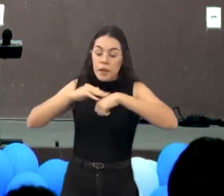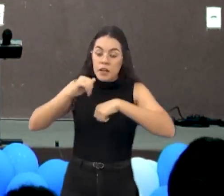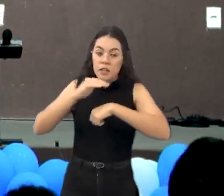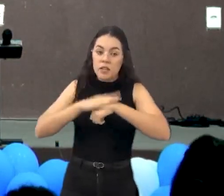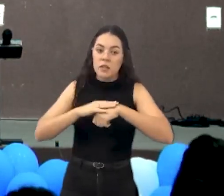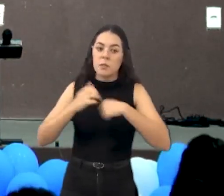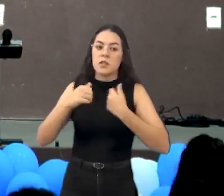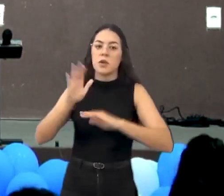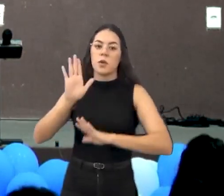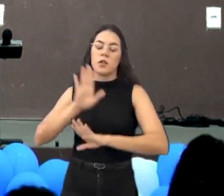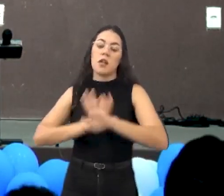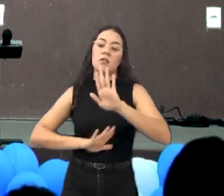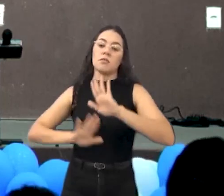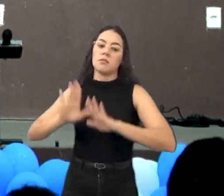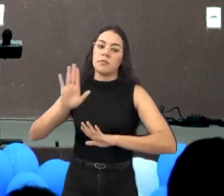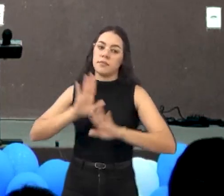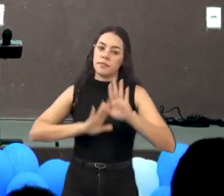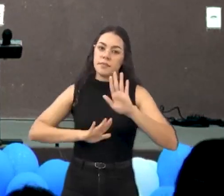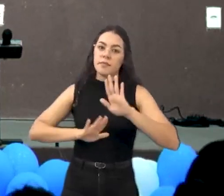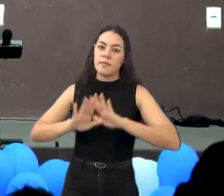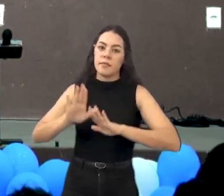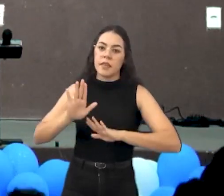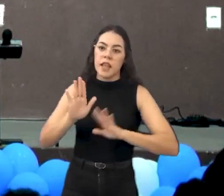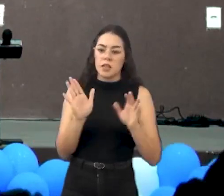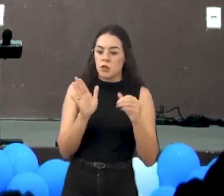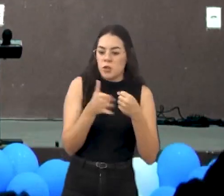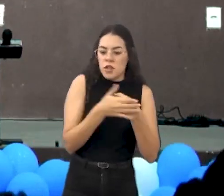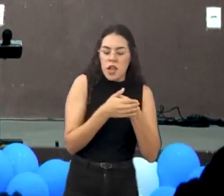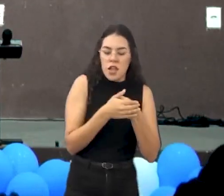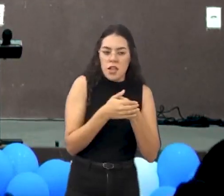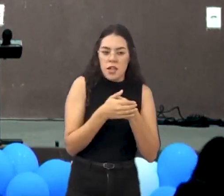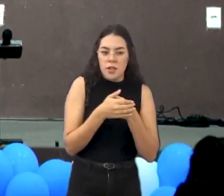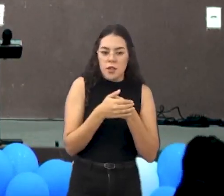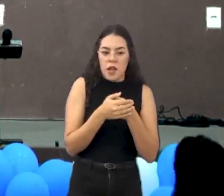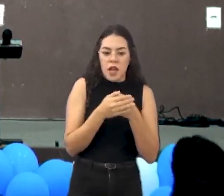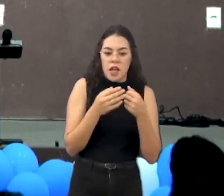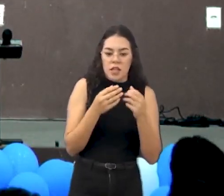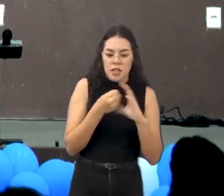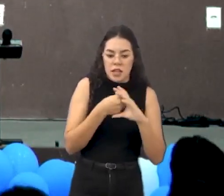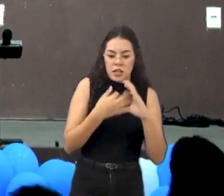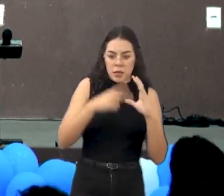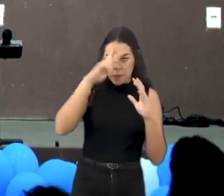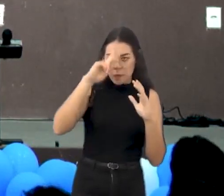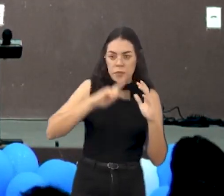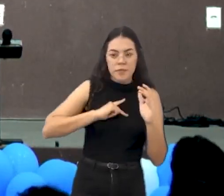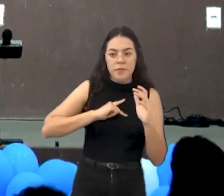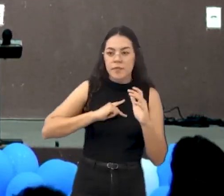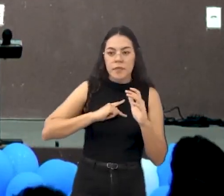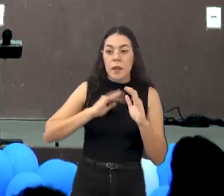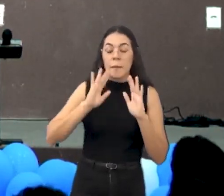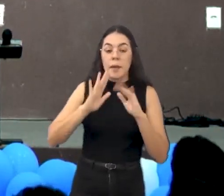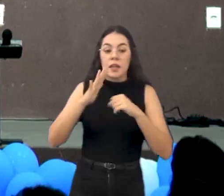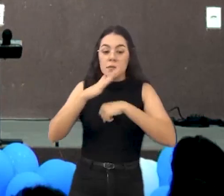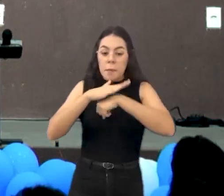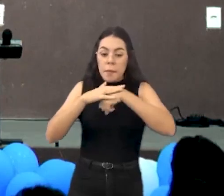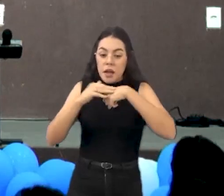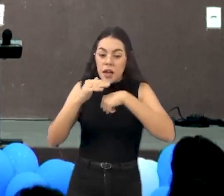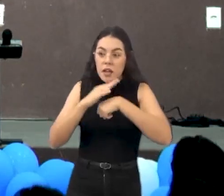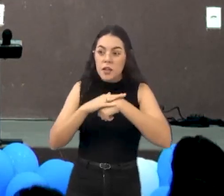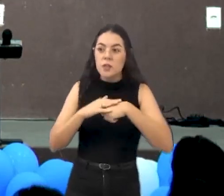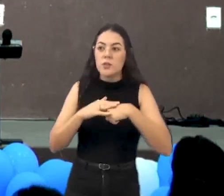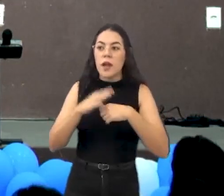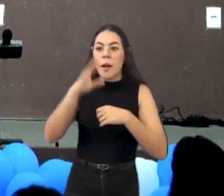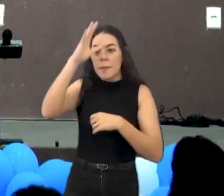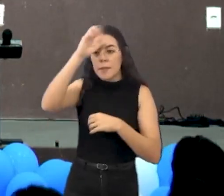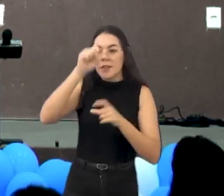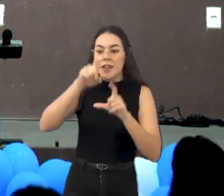tenha cuidado. Não é porque ele está escondendo a personalidade, não. É porque alguém que aprendeu a mansidão, ele aprendeu a depender tanto de Deus,